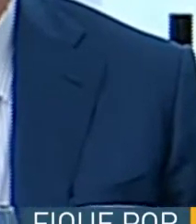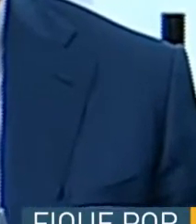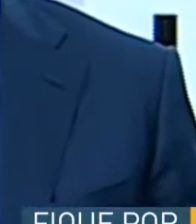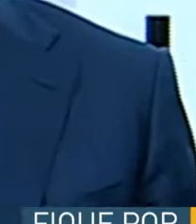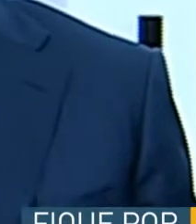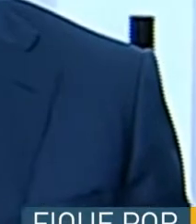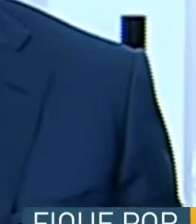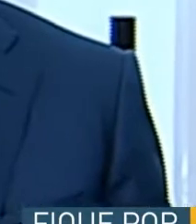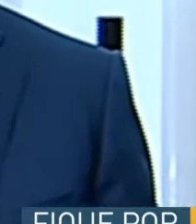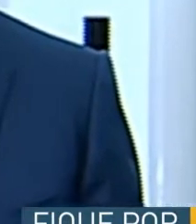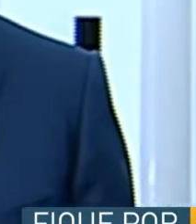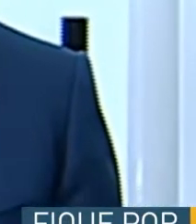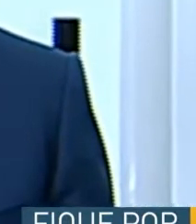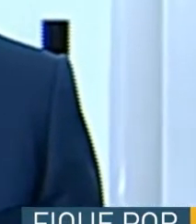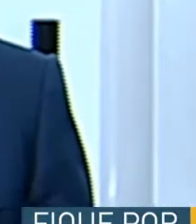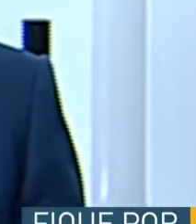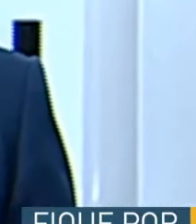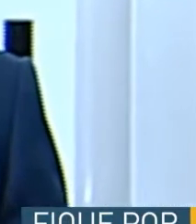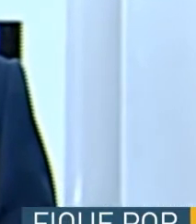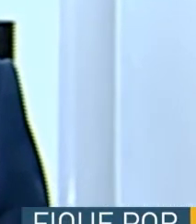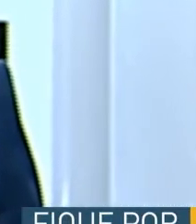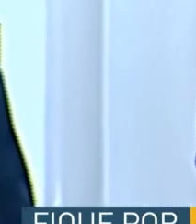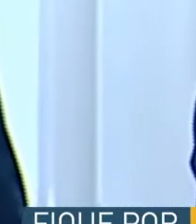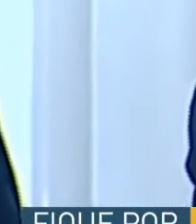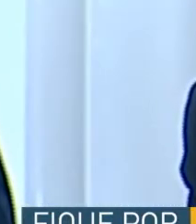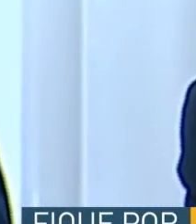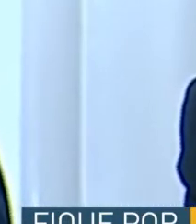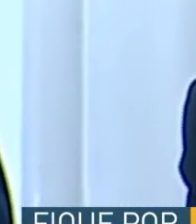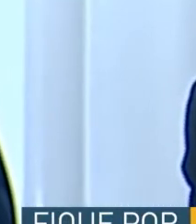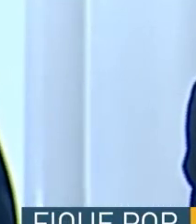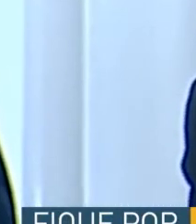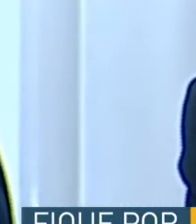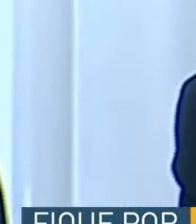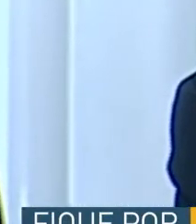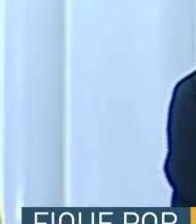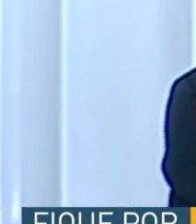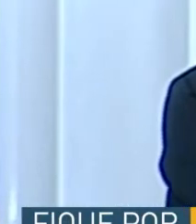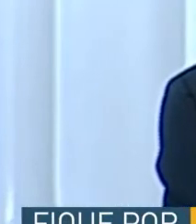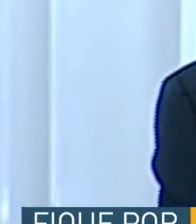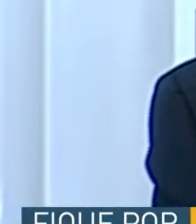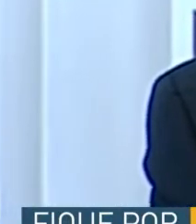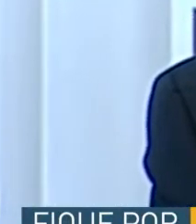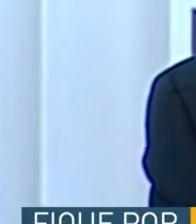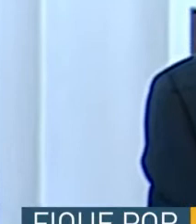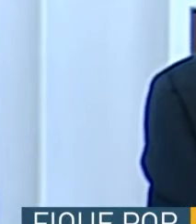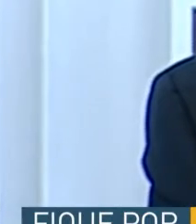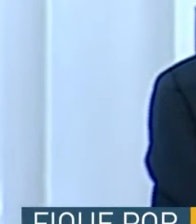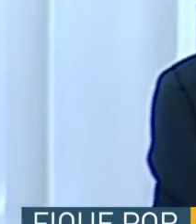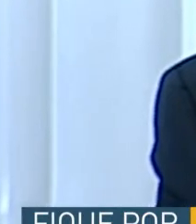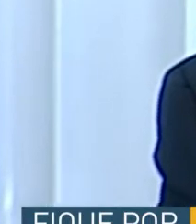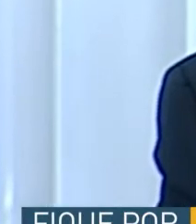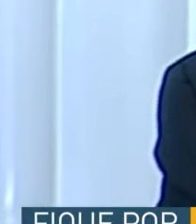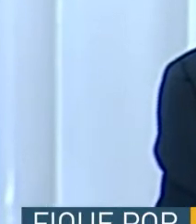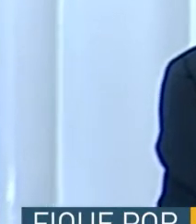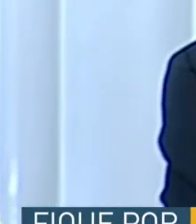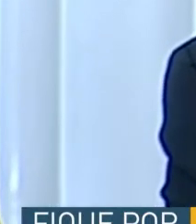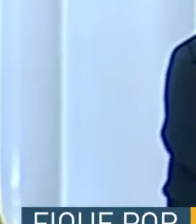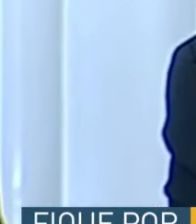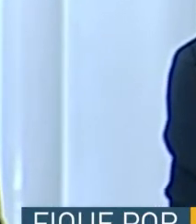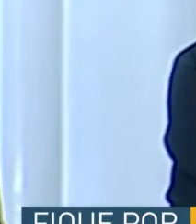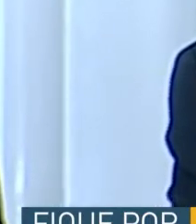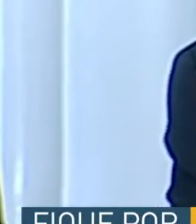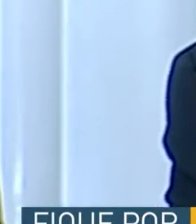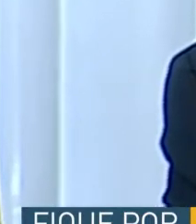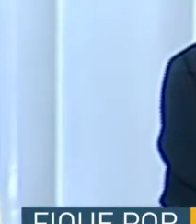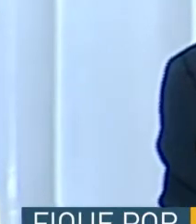nas regras atuais. Hoje, a Previdência representa cerca de 50% do